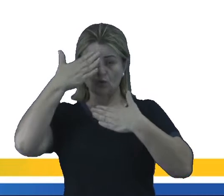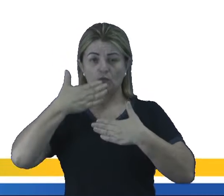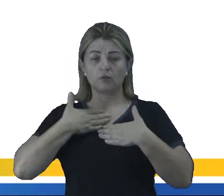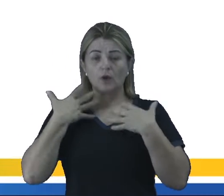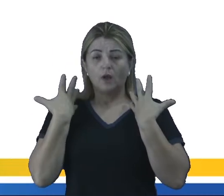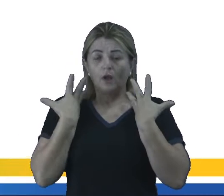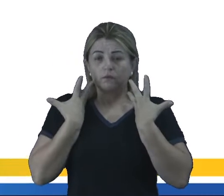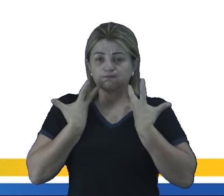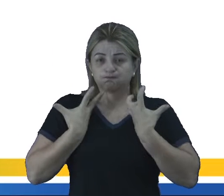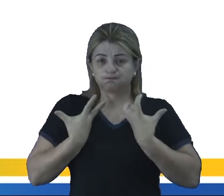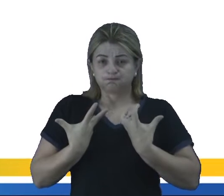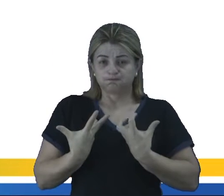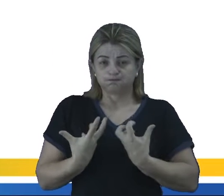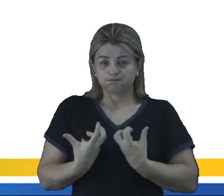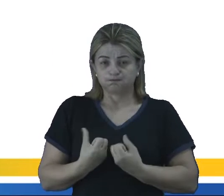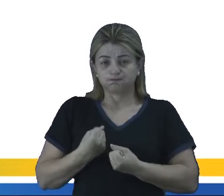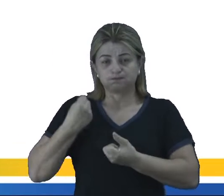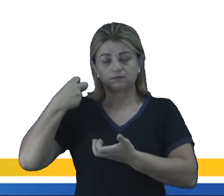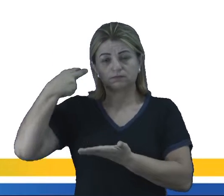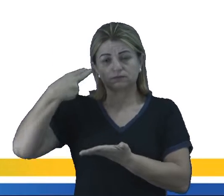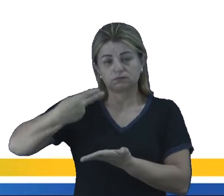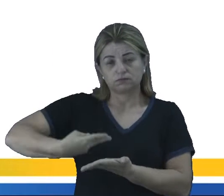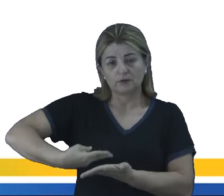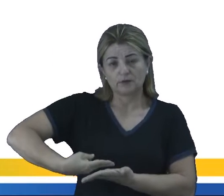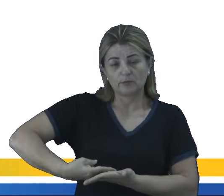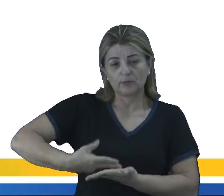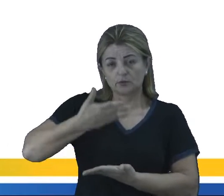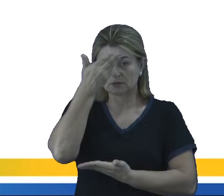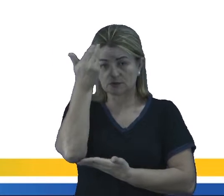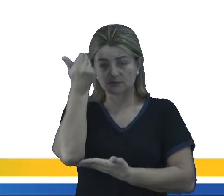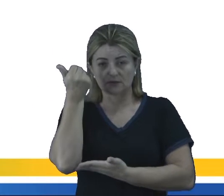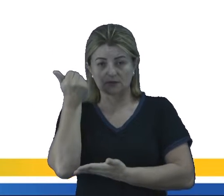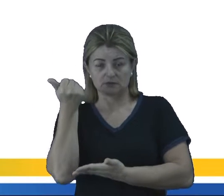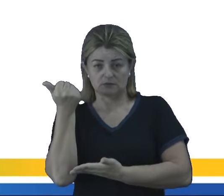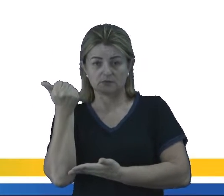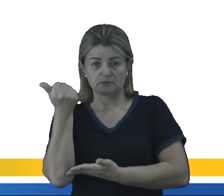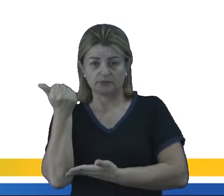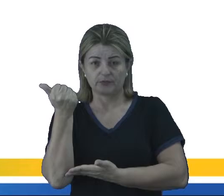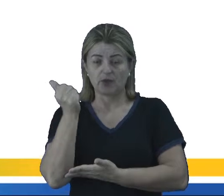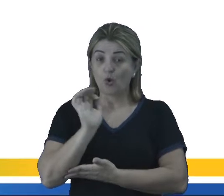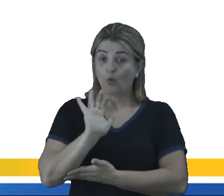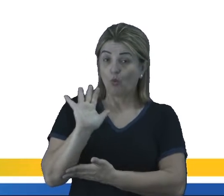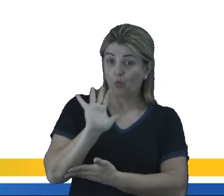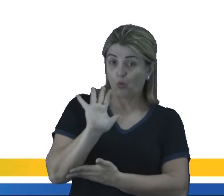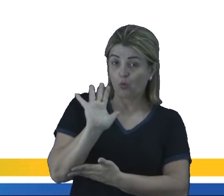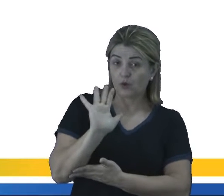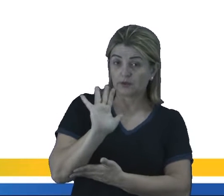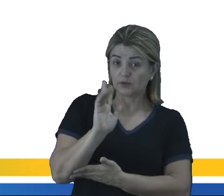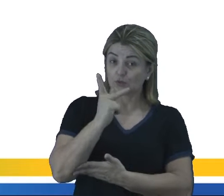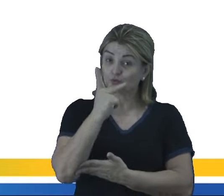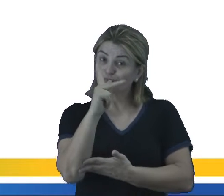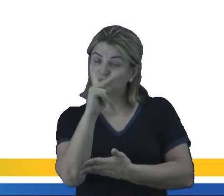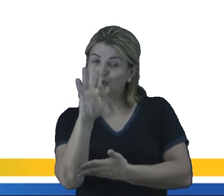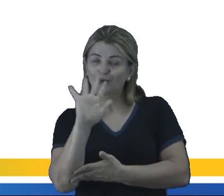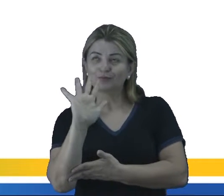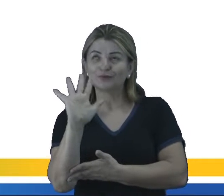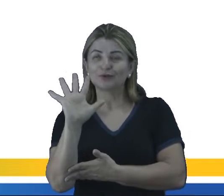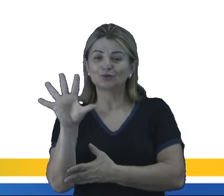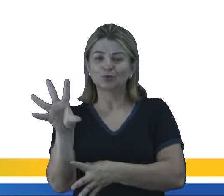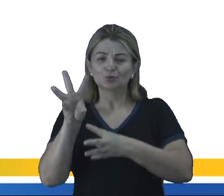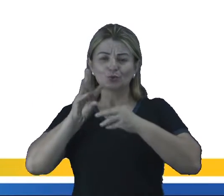disseminaram. E aí nós vamos ter o romantismo como uma das escolas aí mais cobradas dentro do caderno